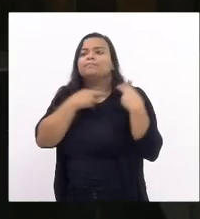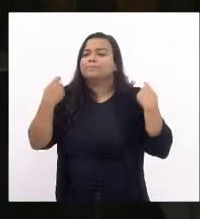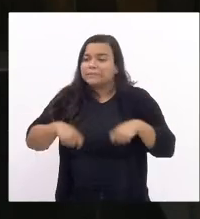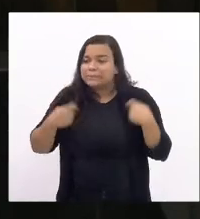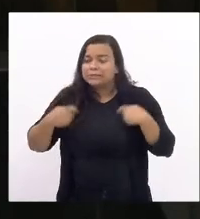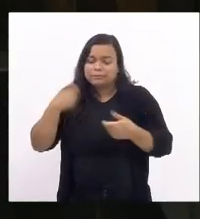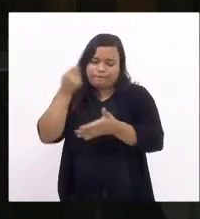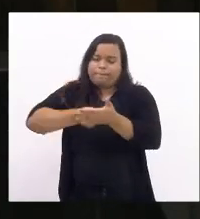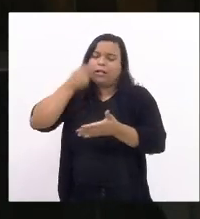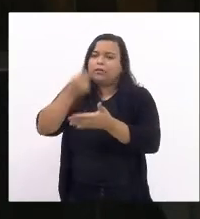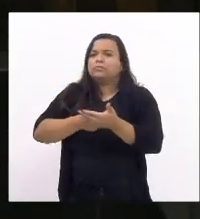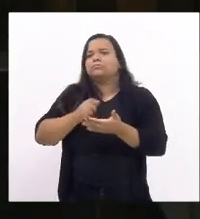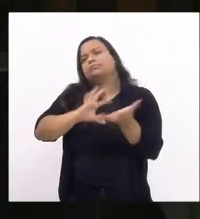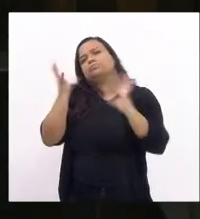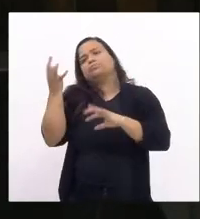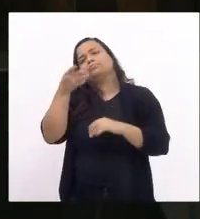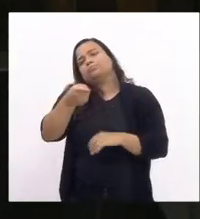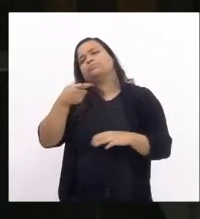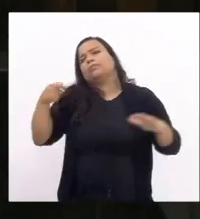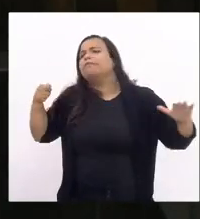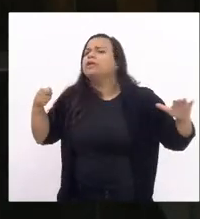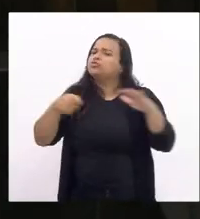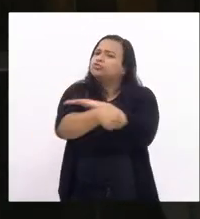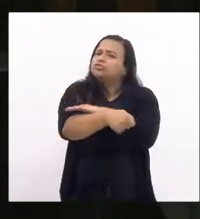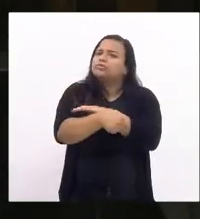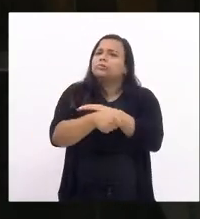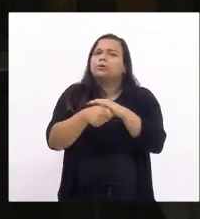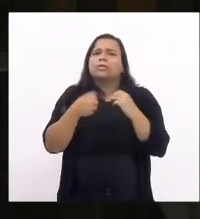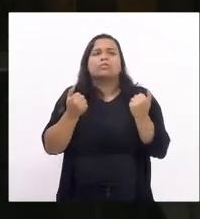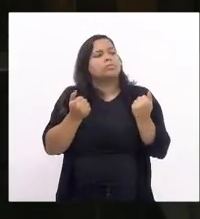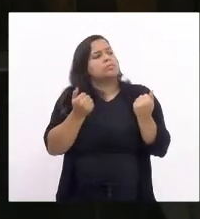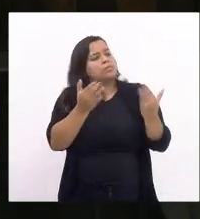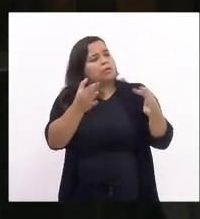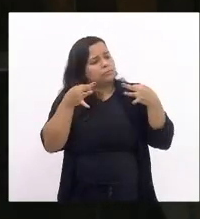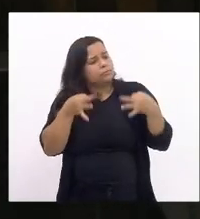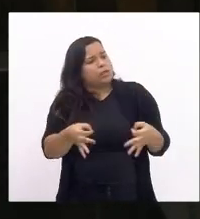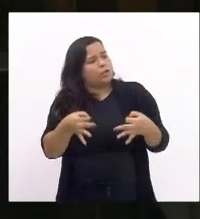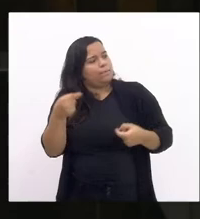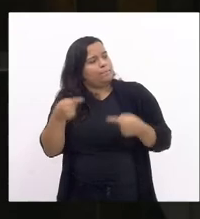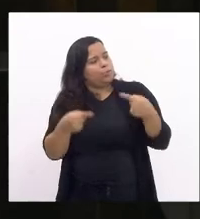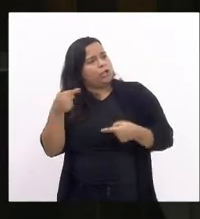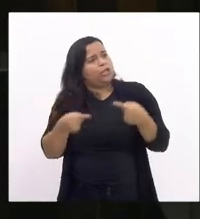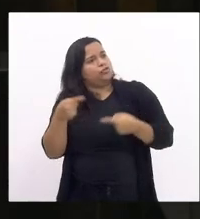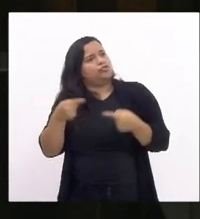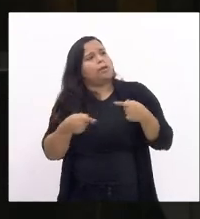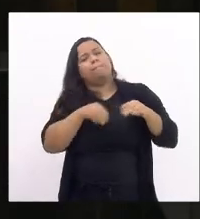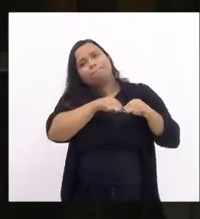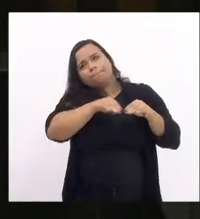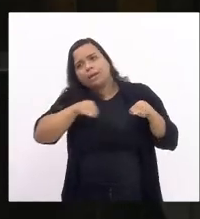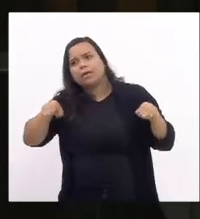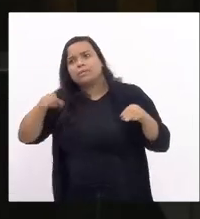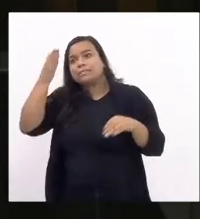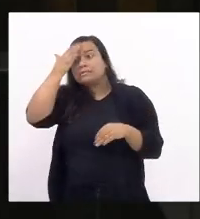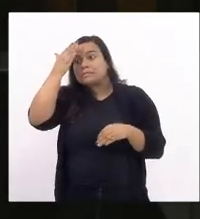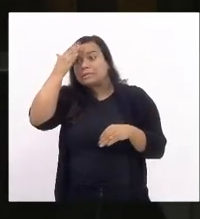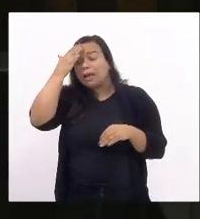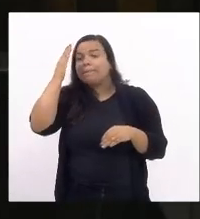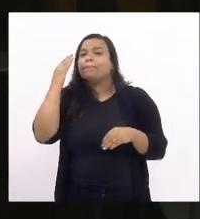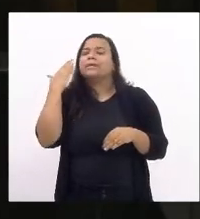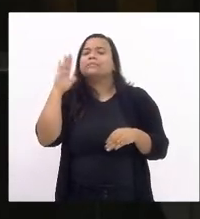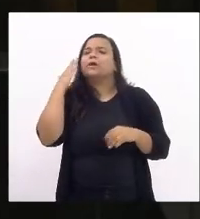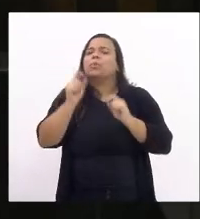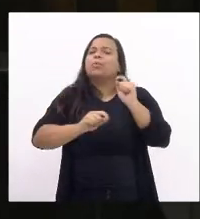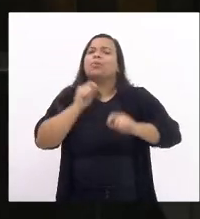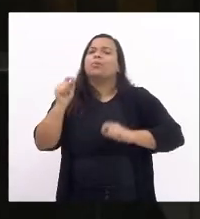essa situação. Tem que investir, tem que garantir política permanente, tem que entender que a morada,